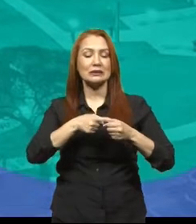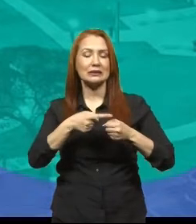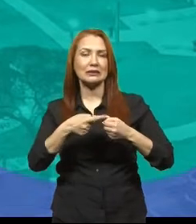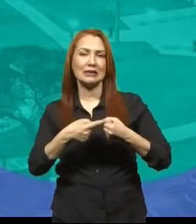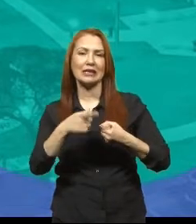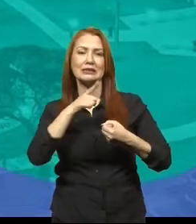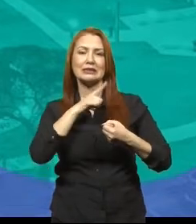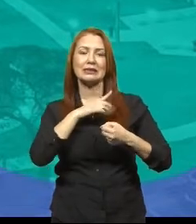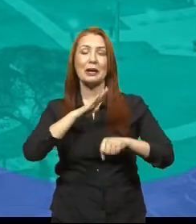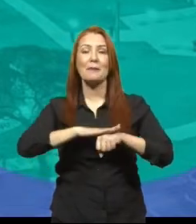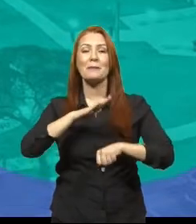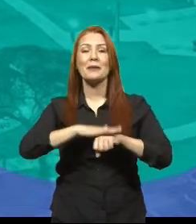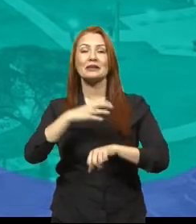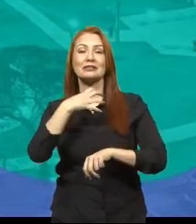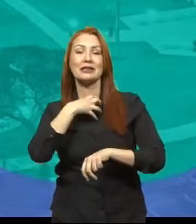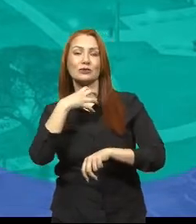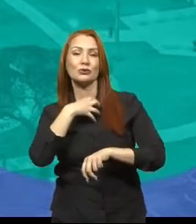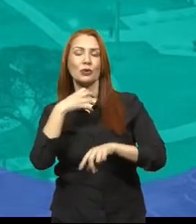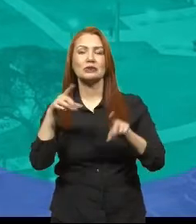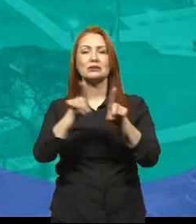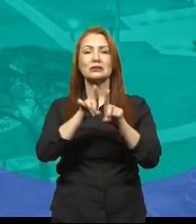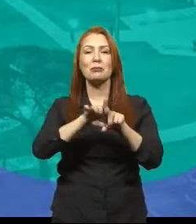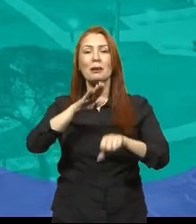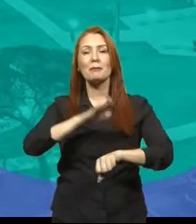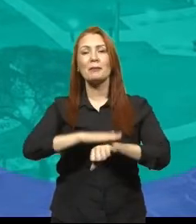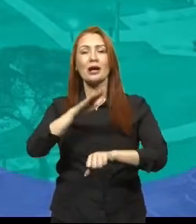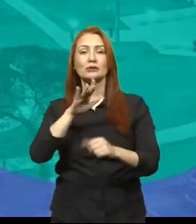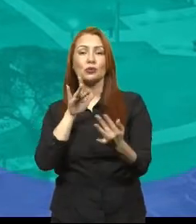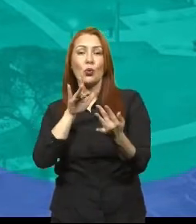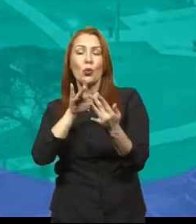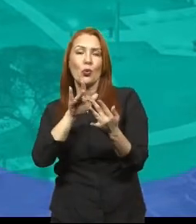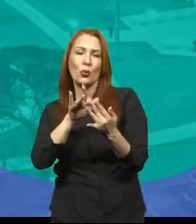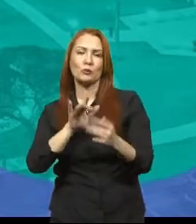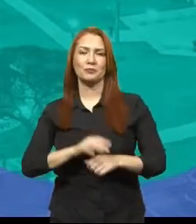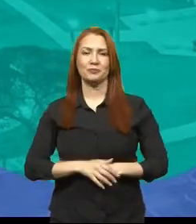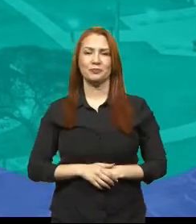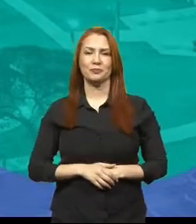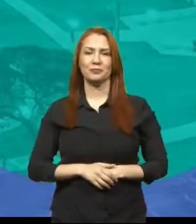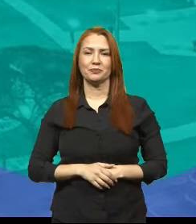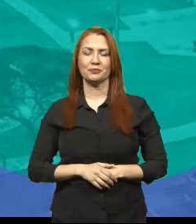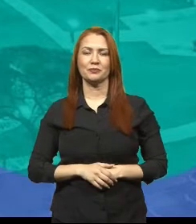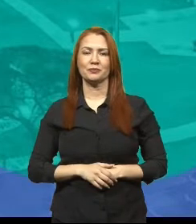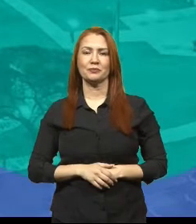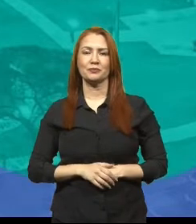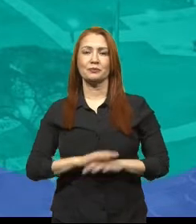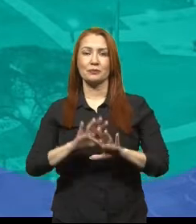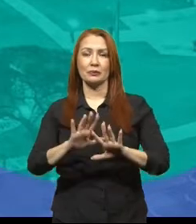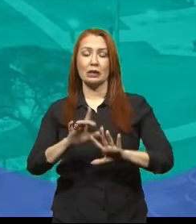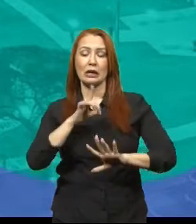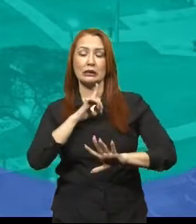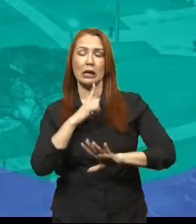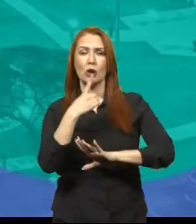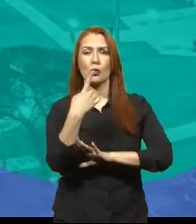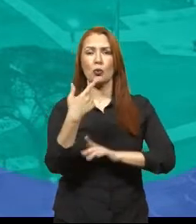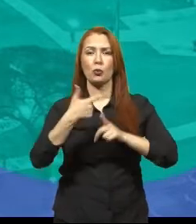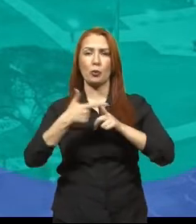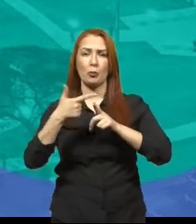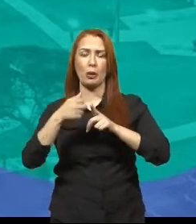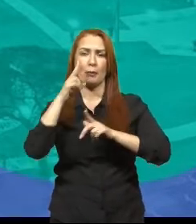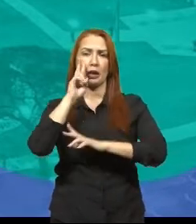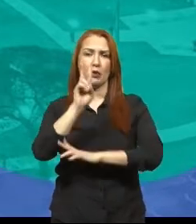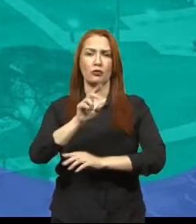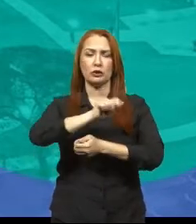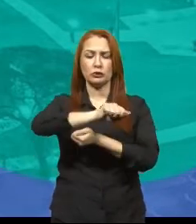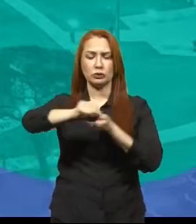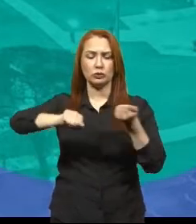mais sensores e mais conectadas. O único problema que eu vejo na sustentabilidade